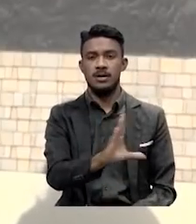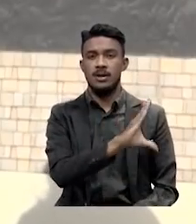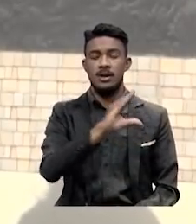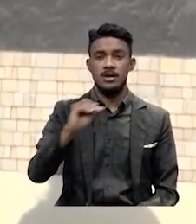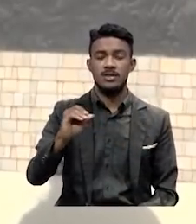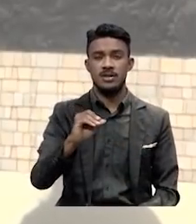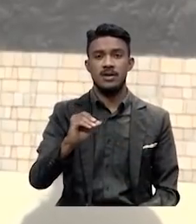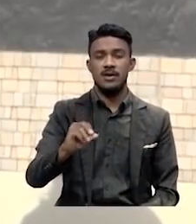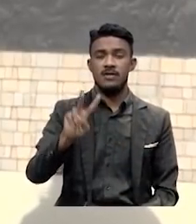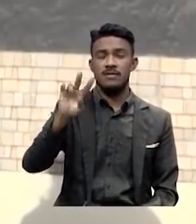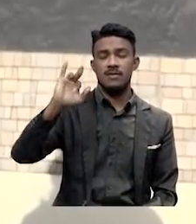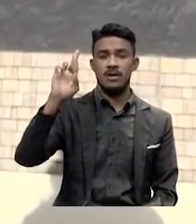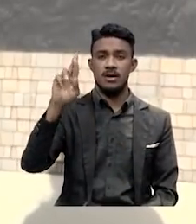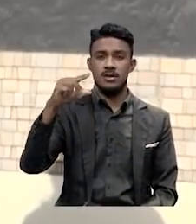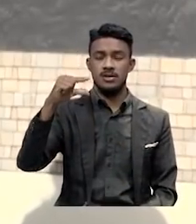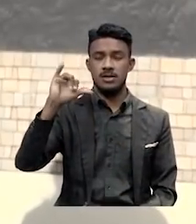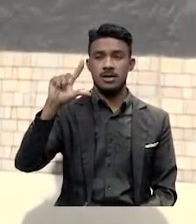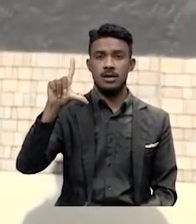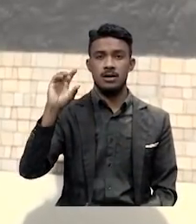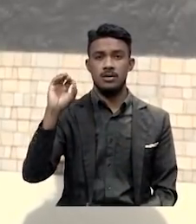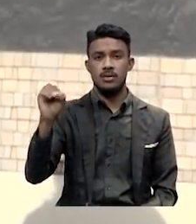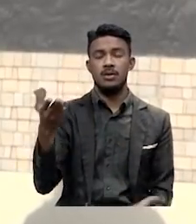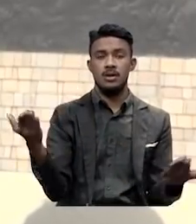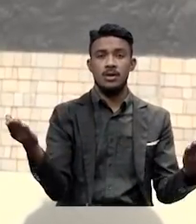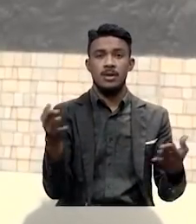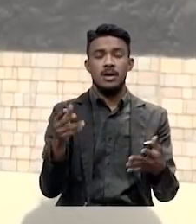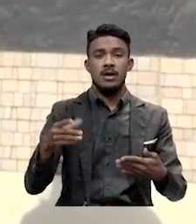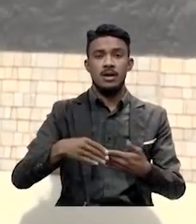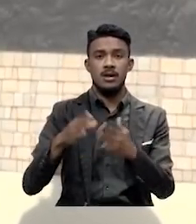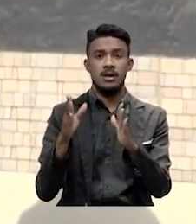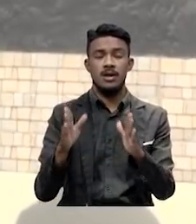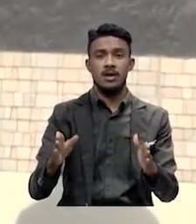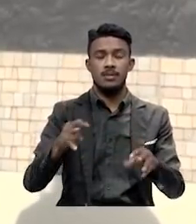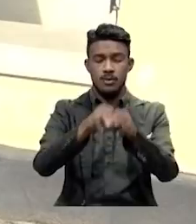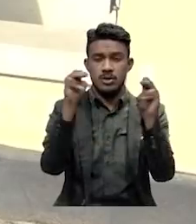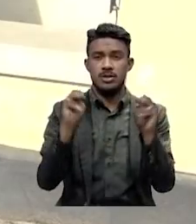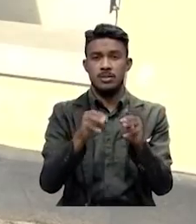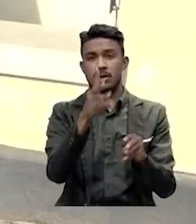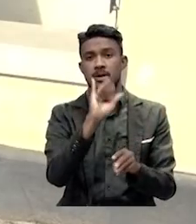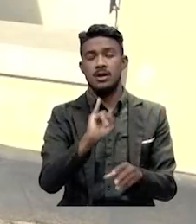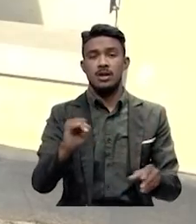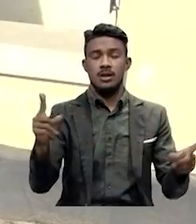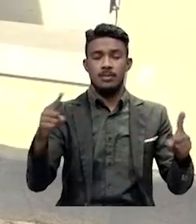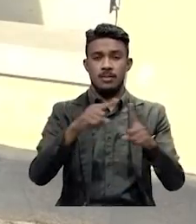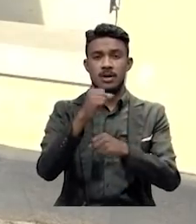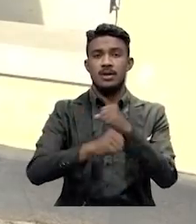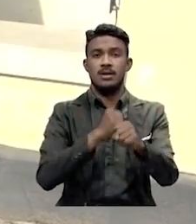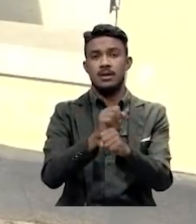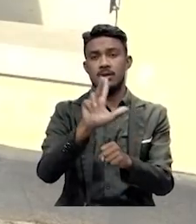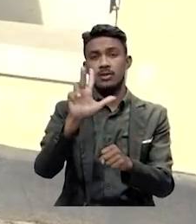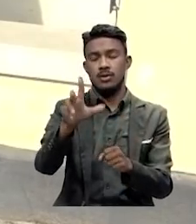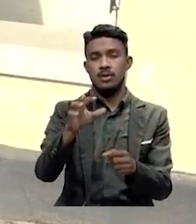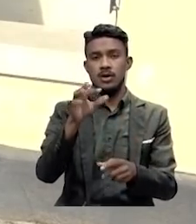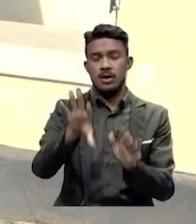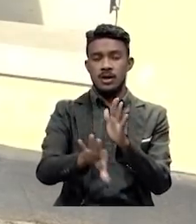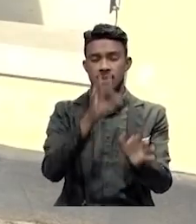Virgílio do Carmo da Silva SDB nebe lidera ona arquidiocese di Libatinantolo maketang ona fier bat